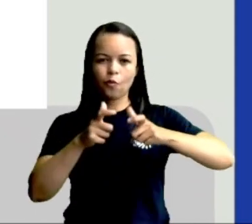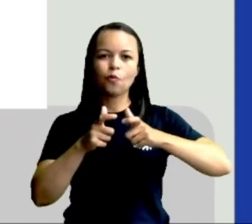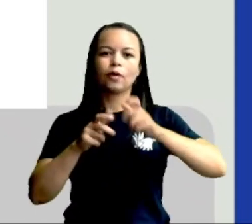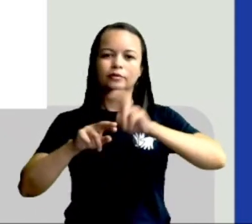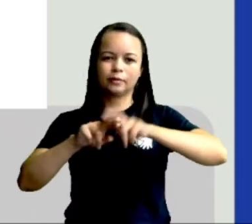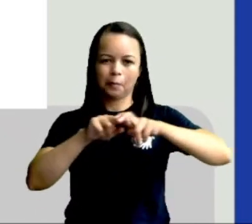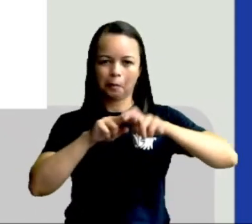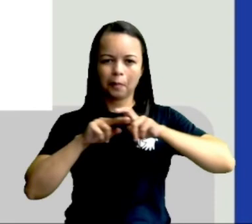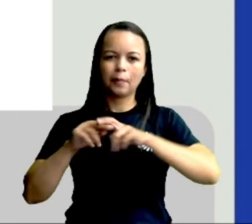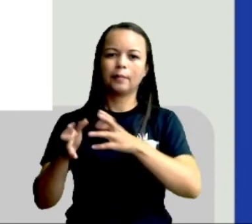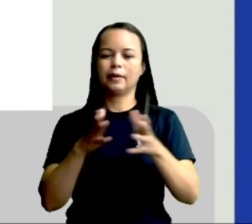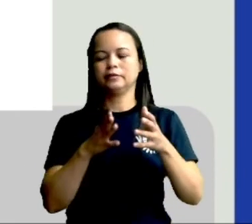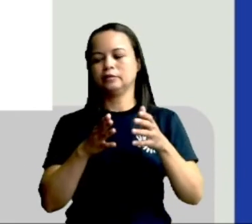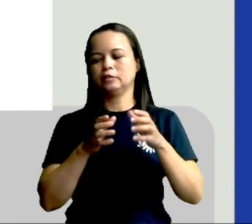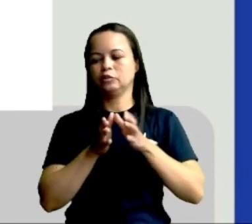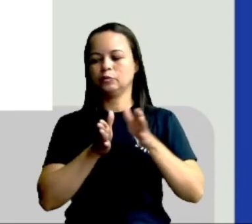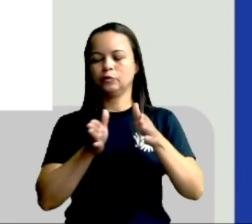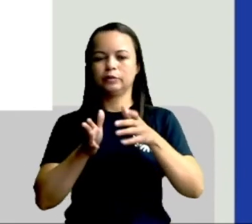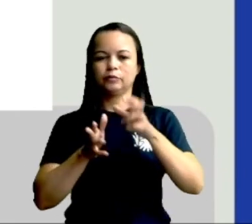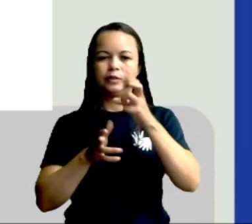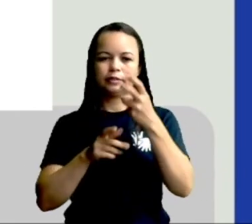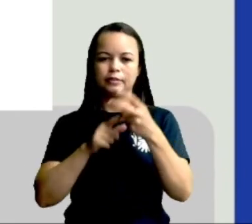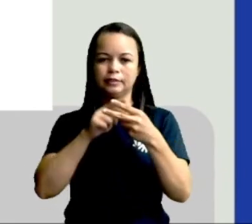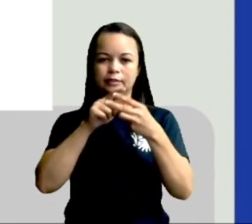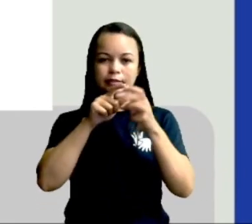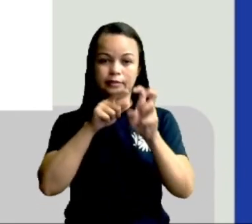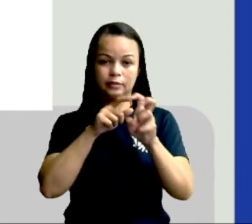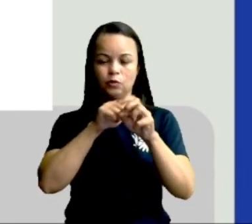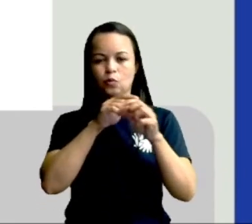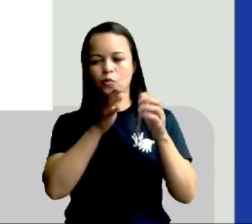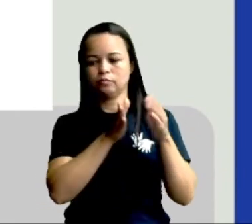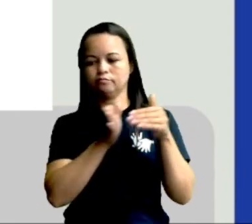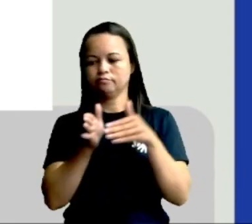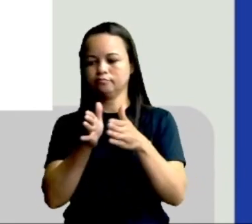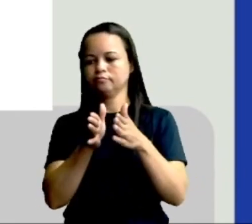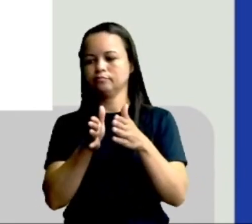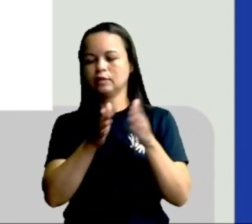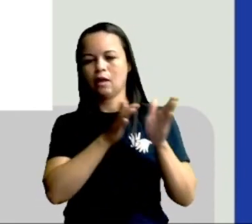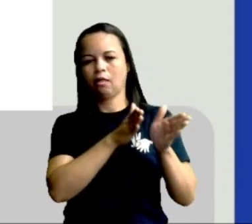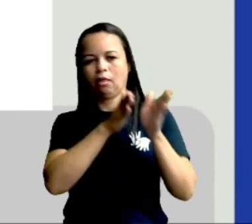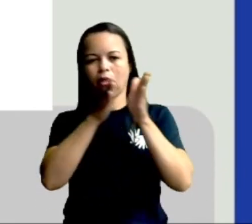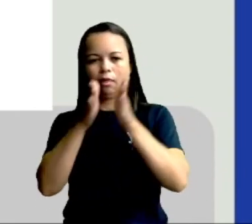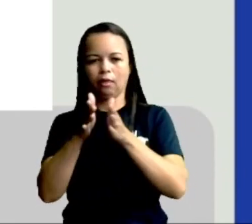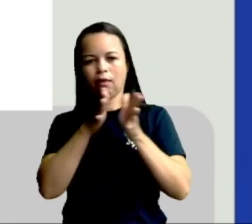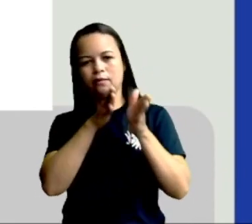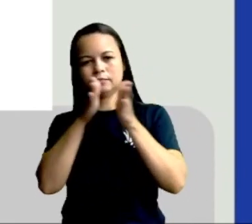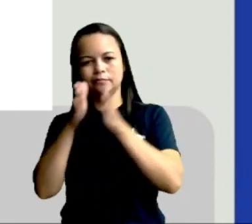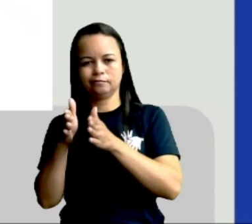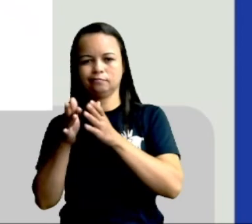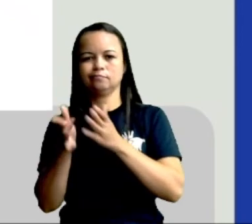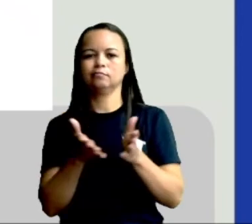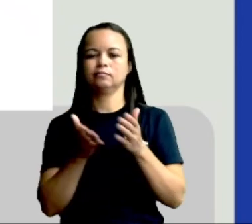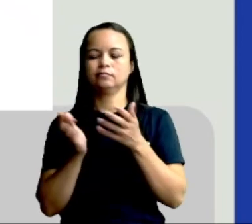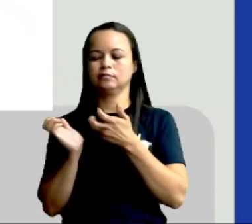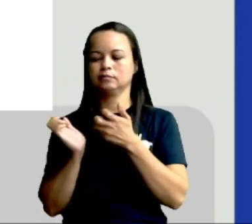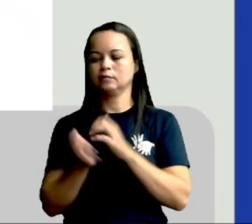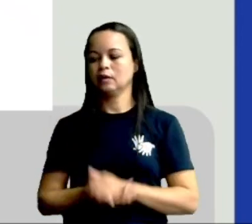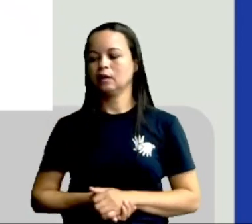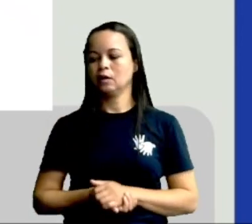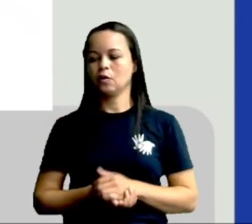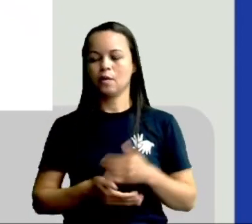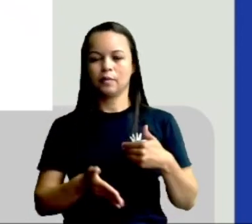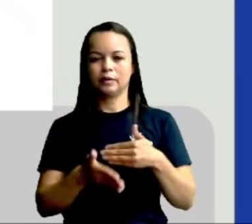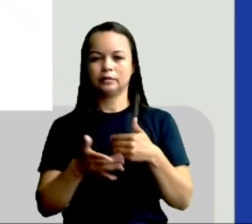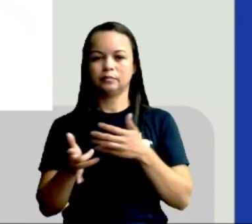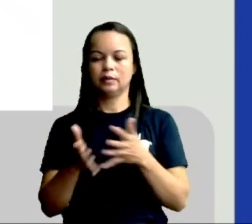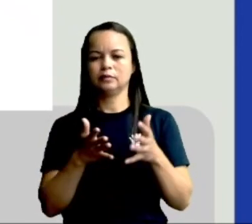linhas. E aí a gente vai caminhando nessa linha do tempo. Olha aí, ó, aparecimento